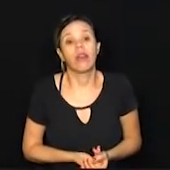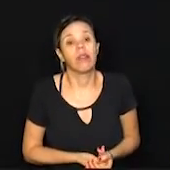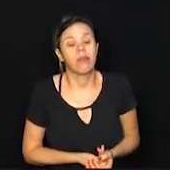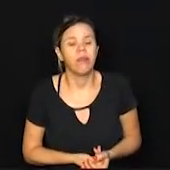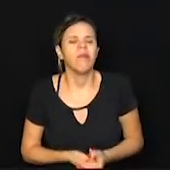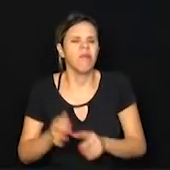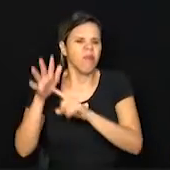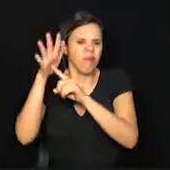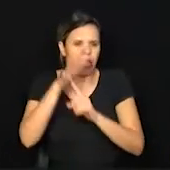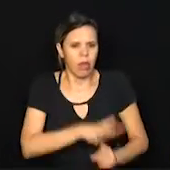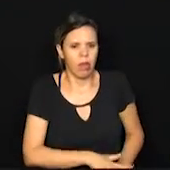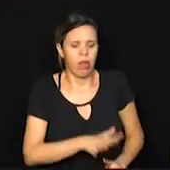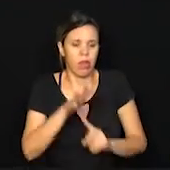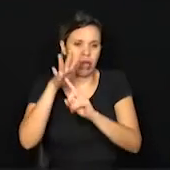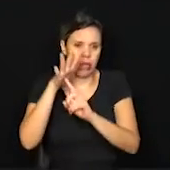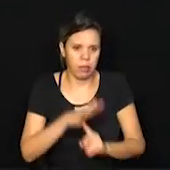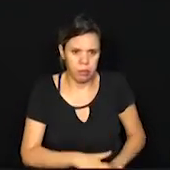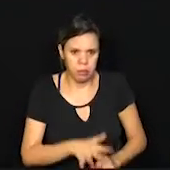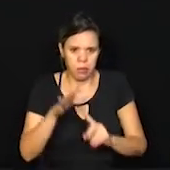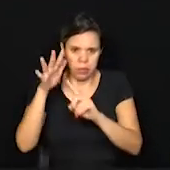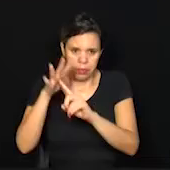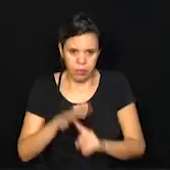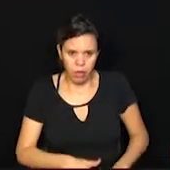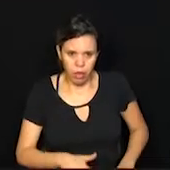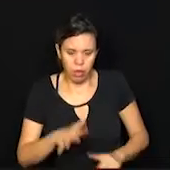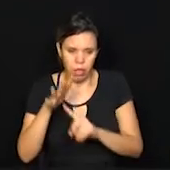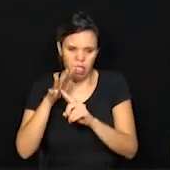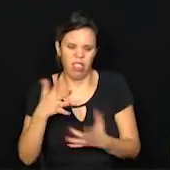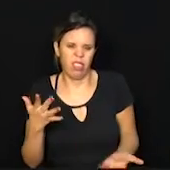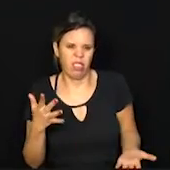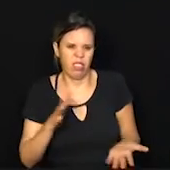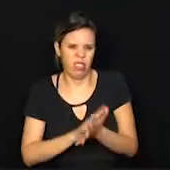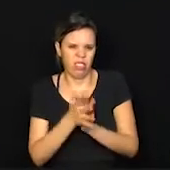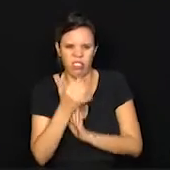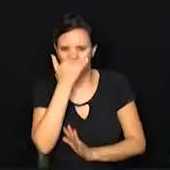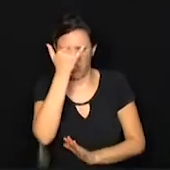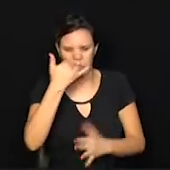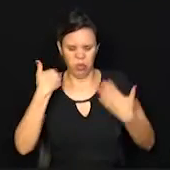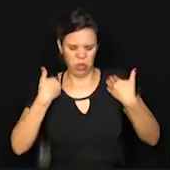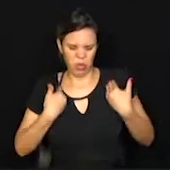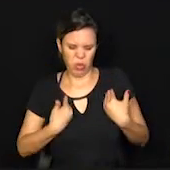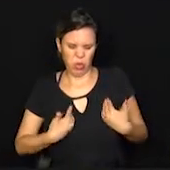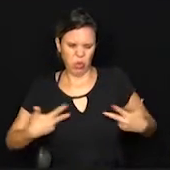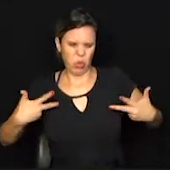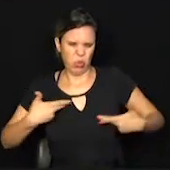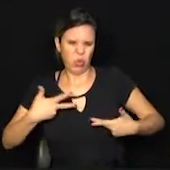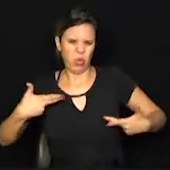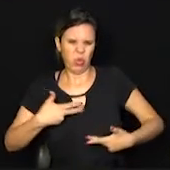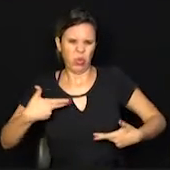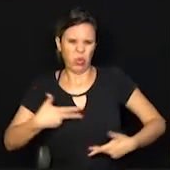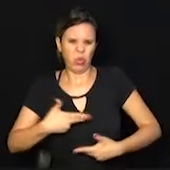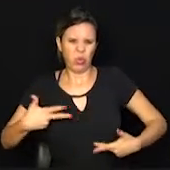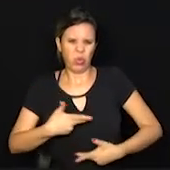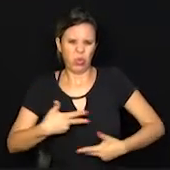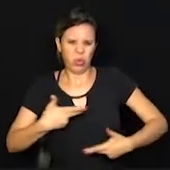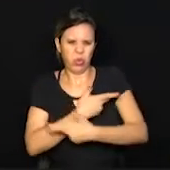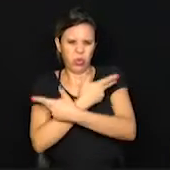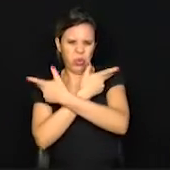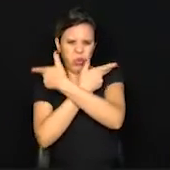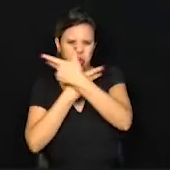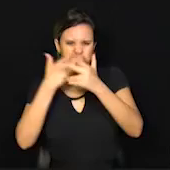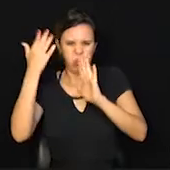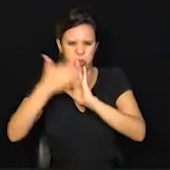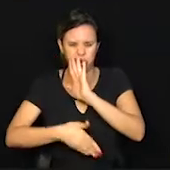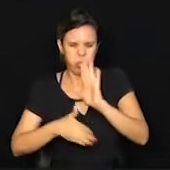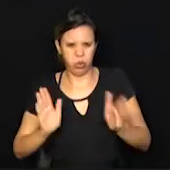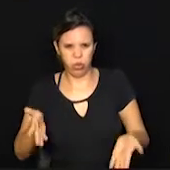torturado e o que mais é grotesco ele teve o corpo Despedaçado isso já hoje está